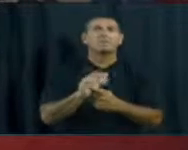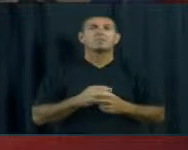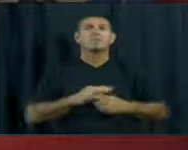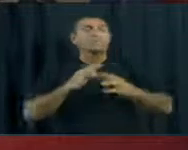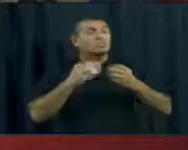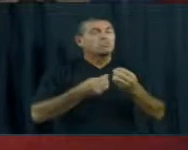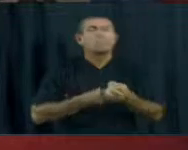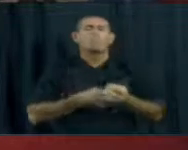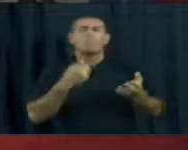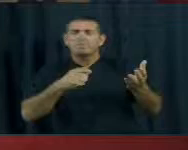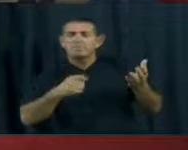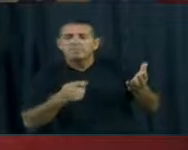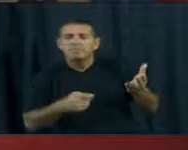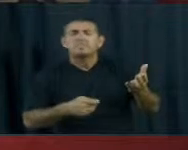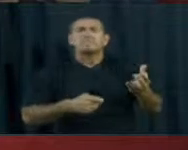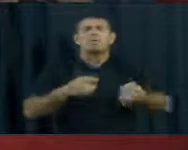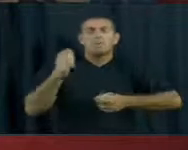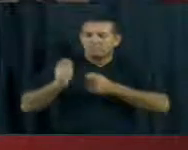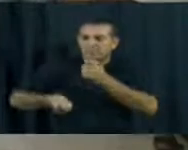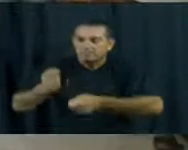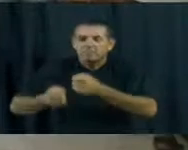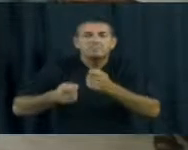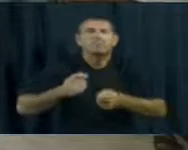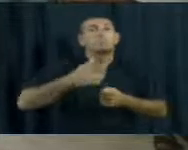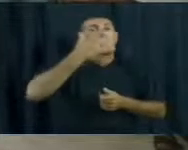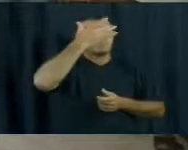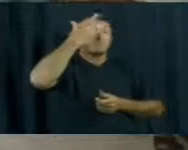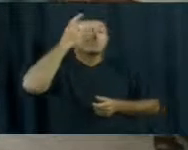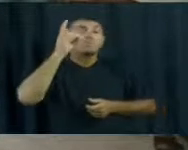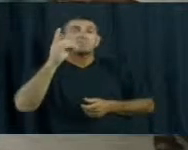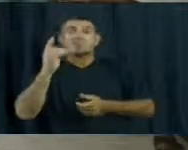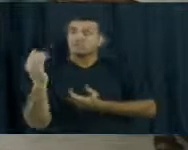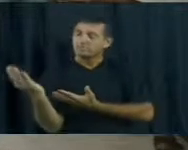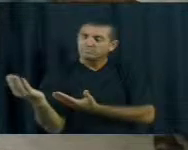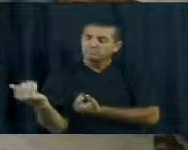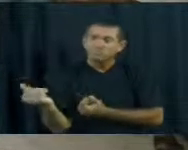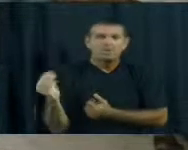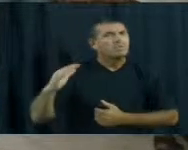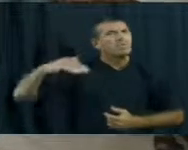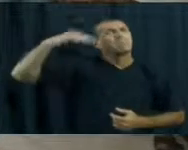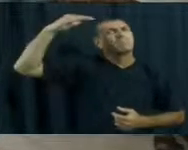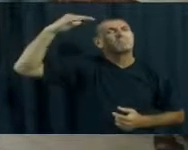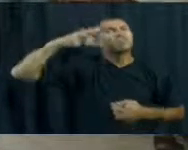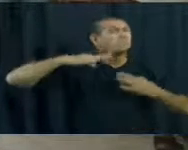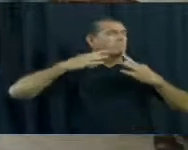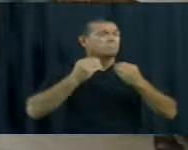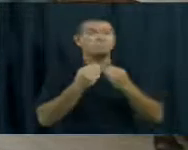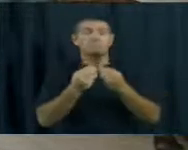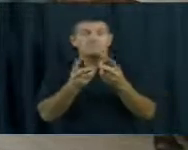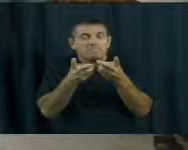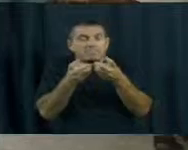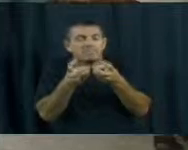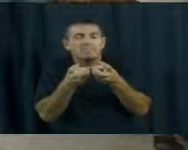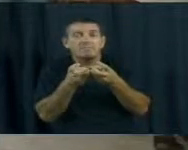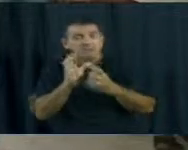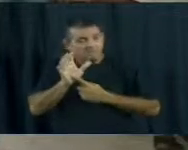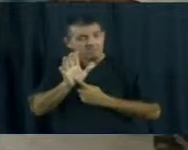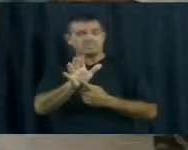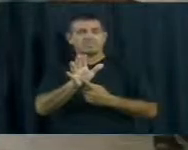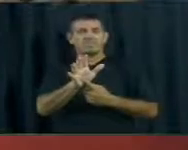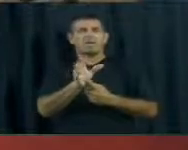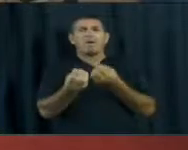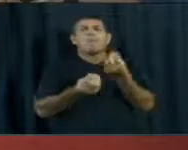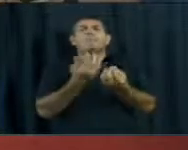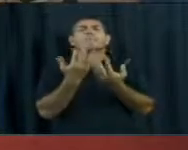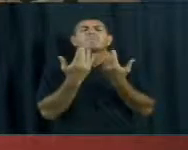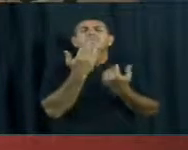carnaval que compõe a bateria, tocou com as crianças com deficiência, com os adolescentes, com os adultos que estavam lá também, mostrando para eles o que é o